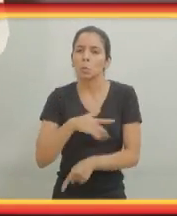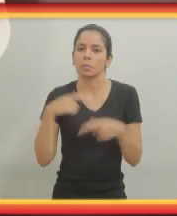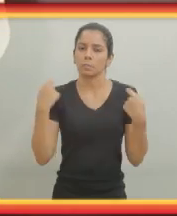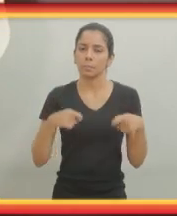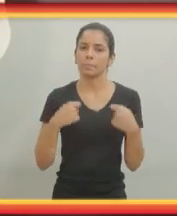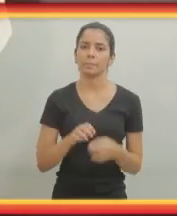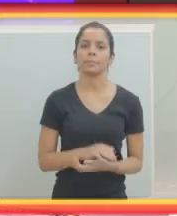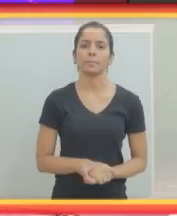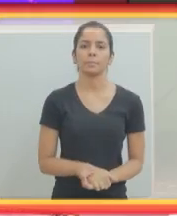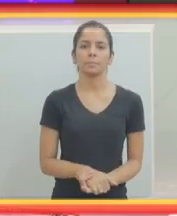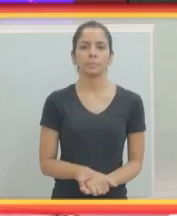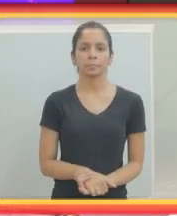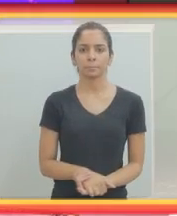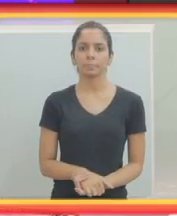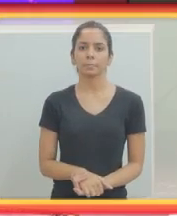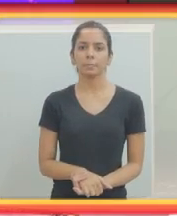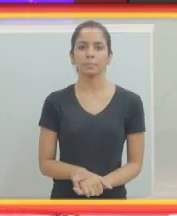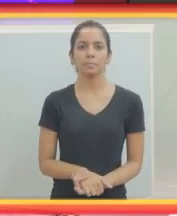intensidade necessária.